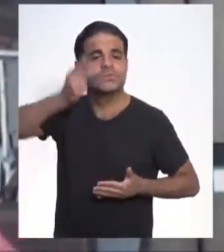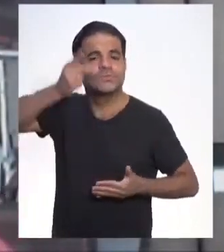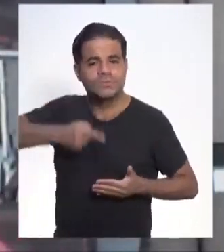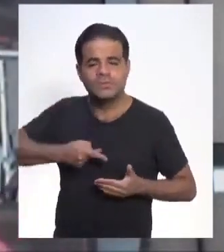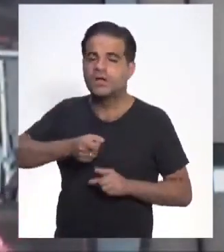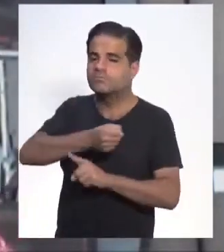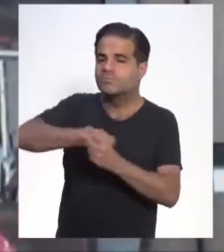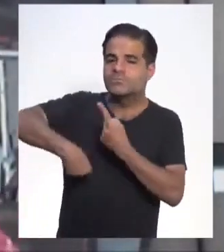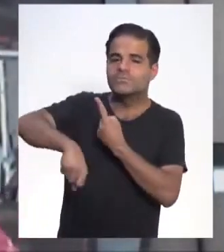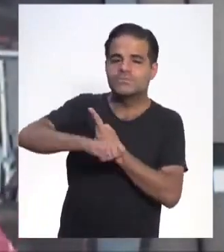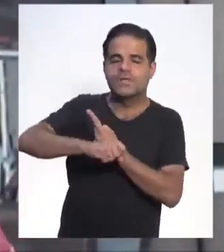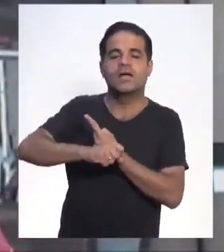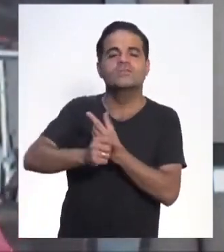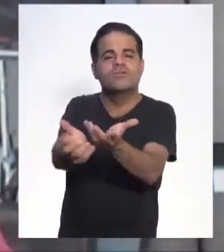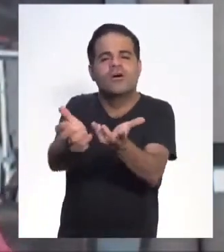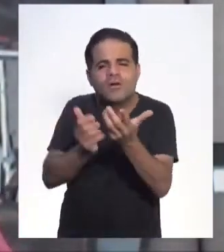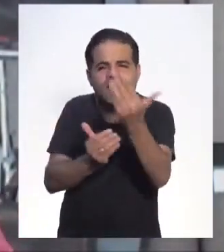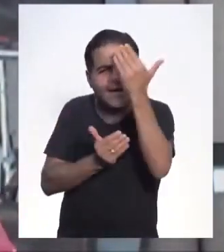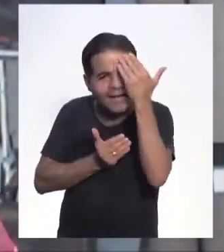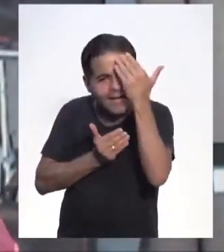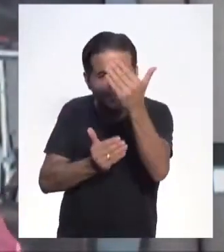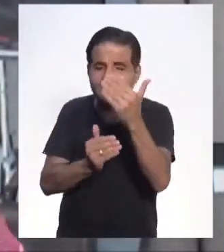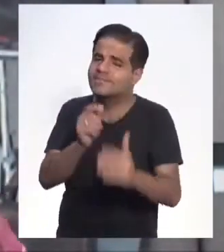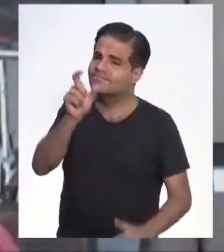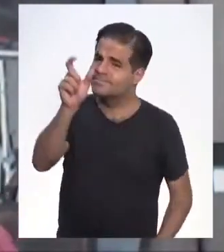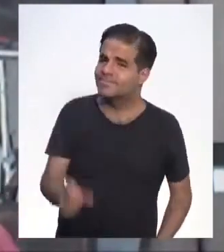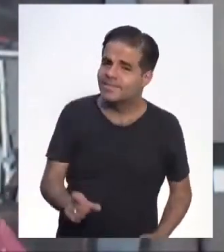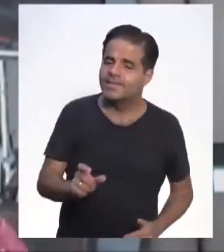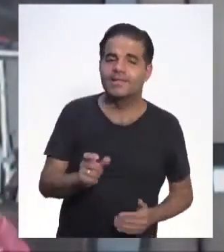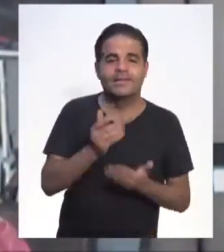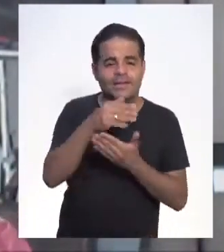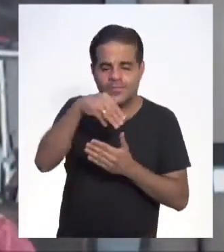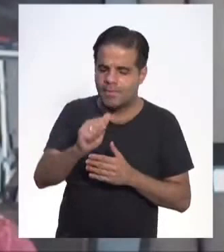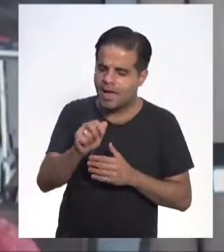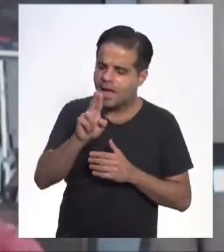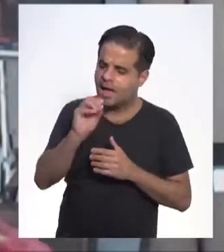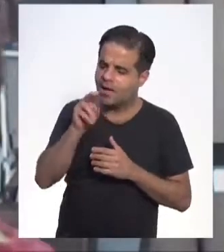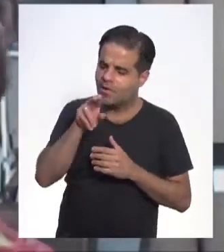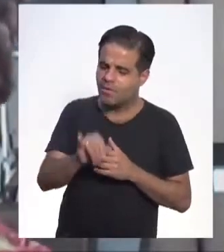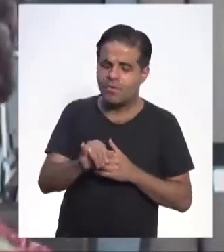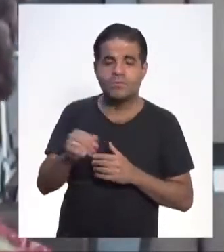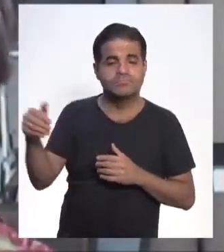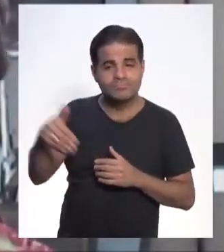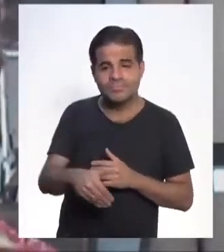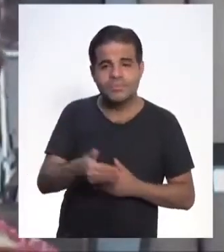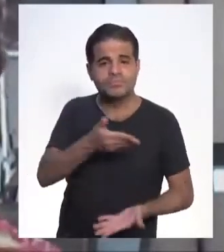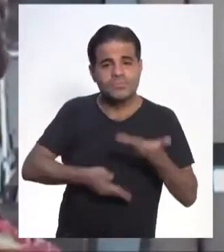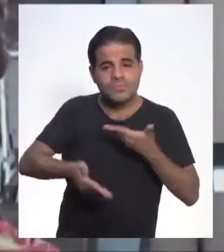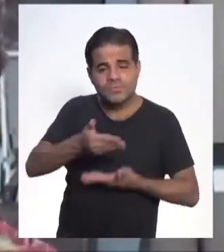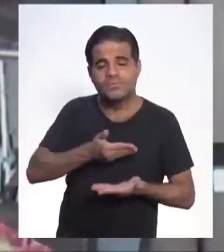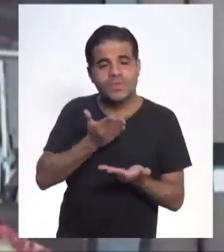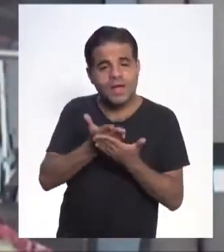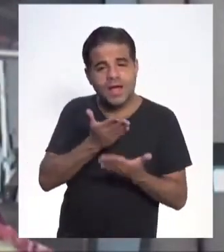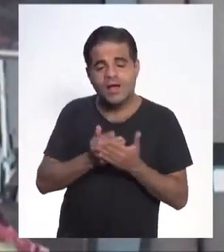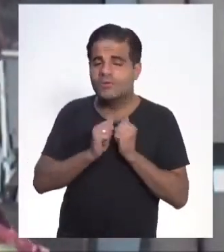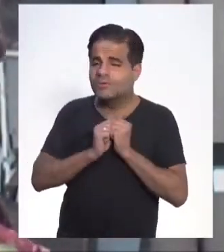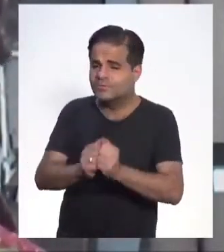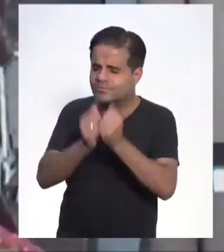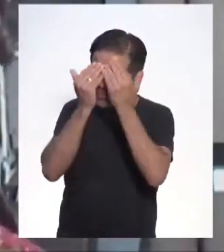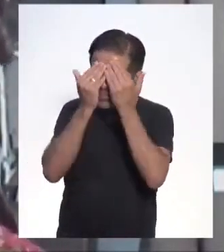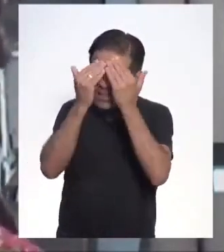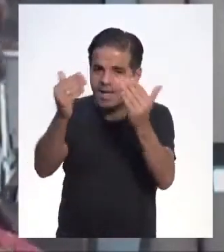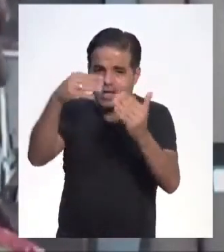e sociedade. Eu quero agradecer muito ao Marconi por ter compartilhado essa aula comigo.